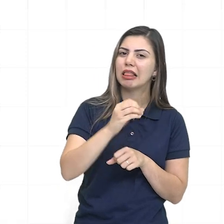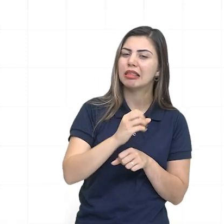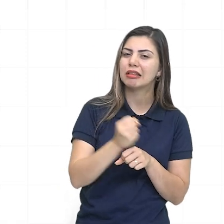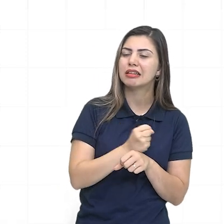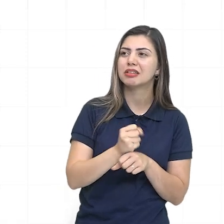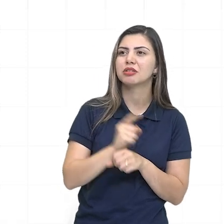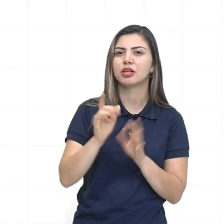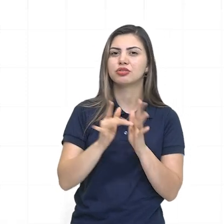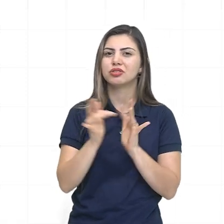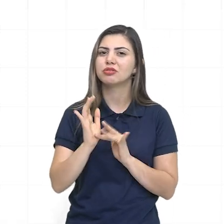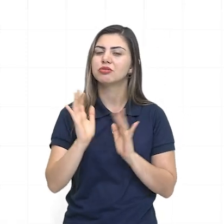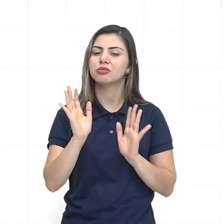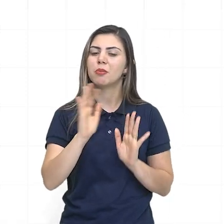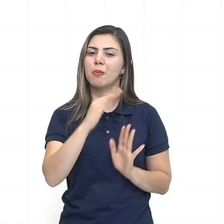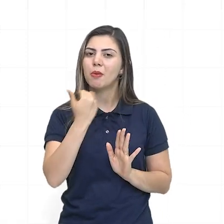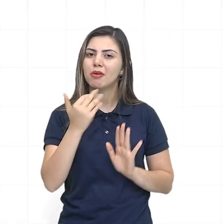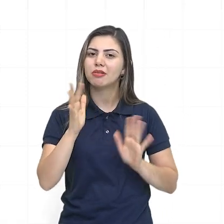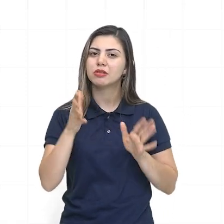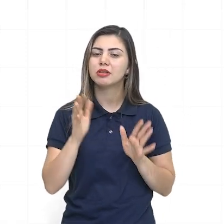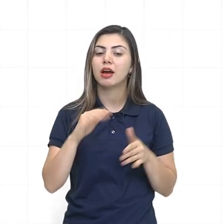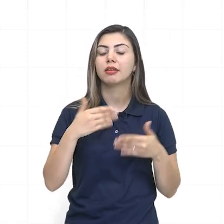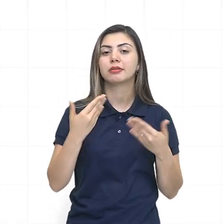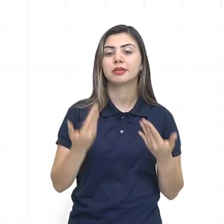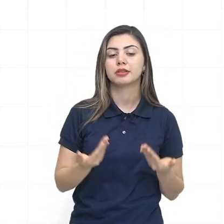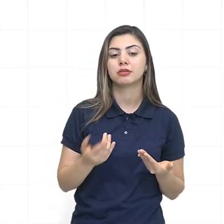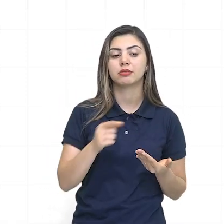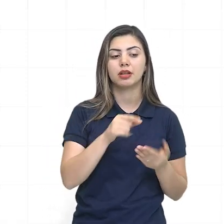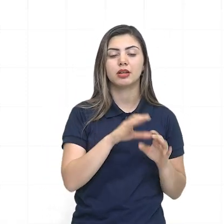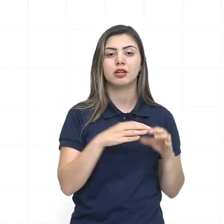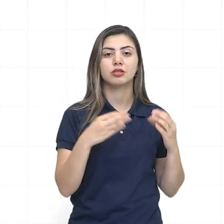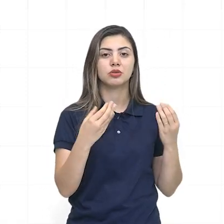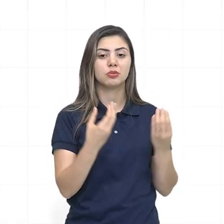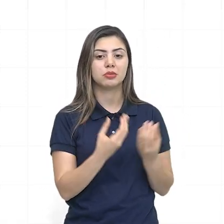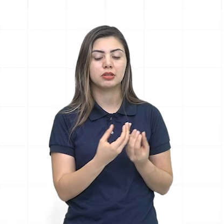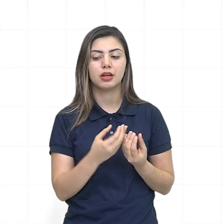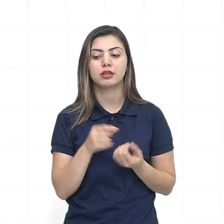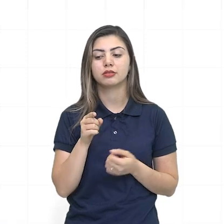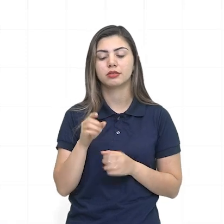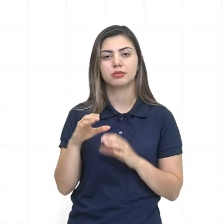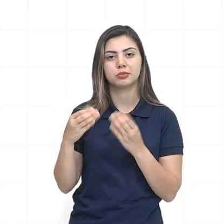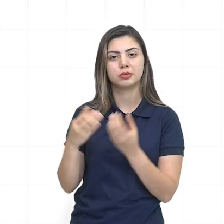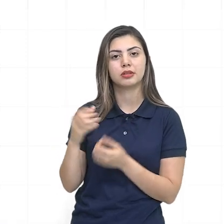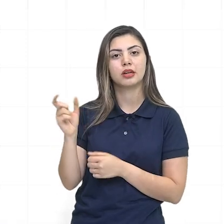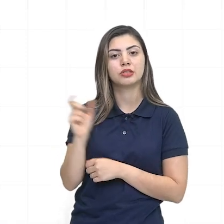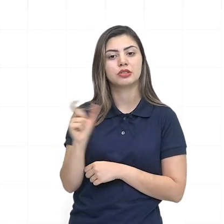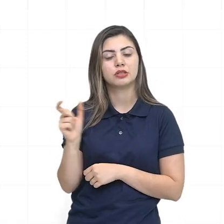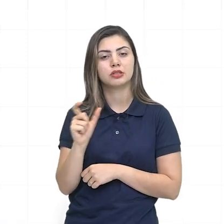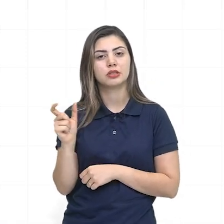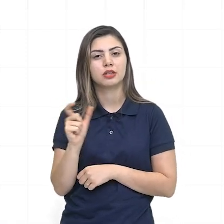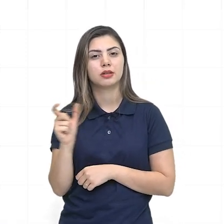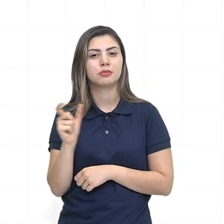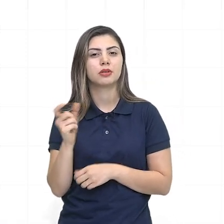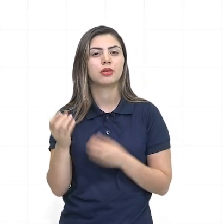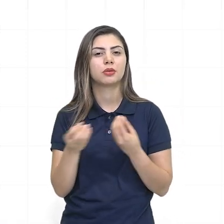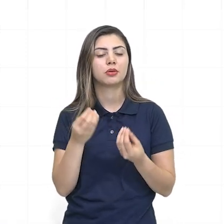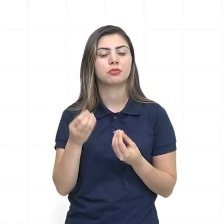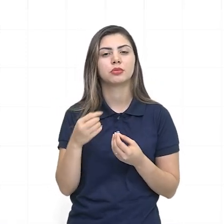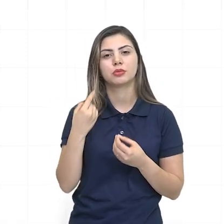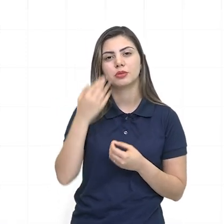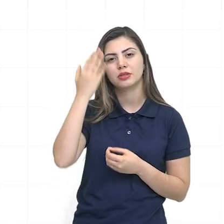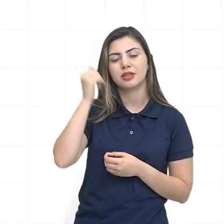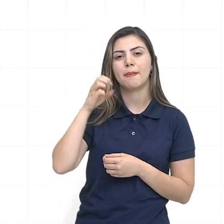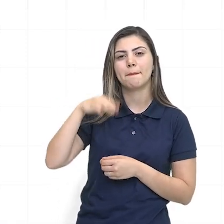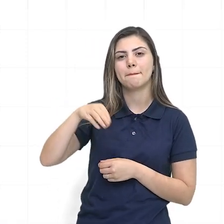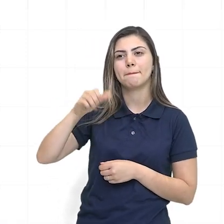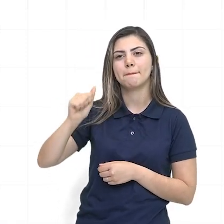Jesus ter morrido, muito provavelmente nas comunidades islâmicas, à medida que Maomé